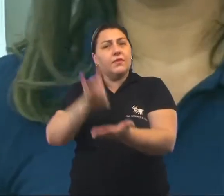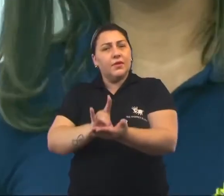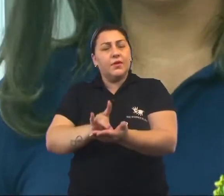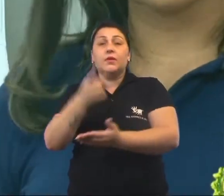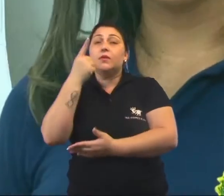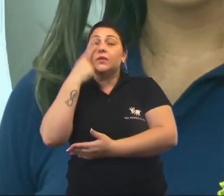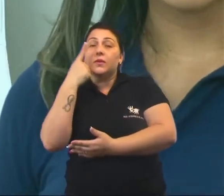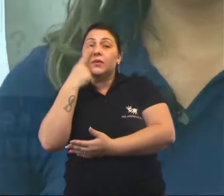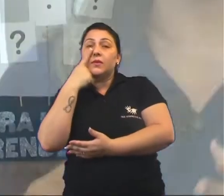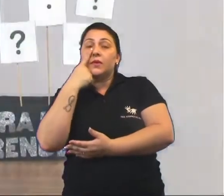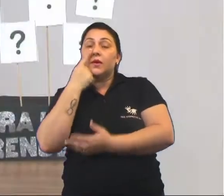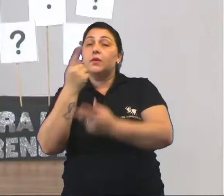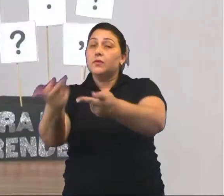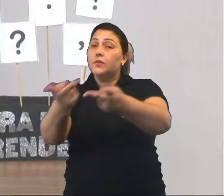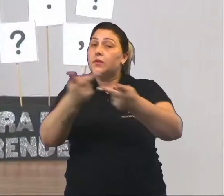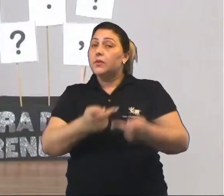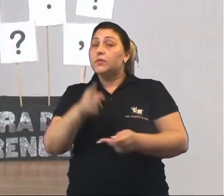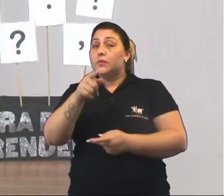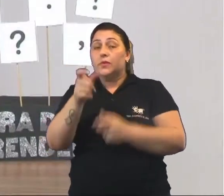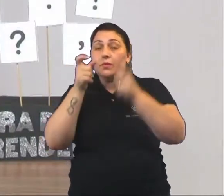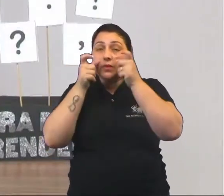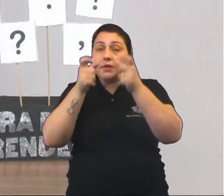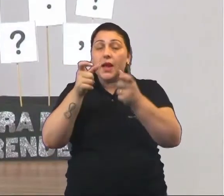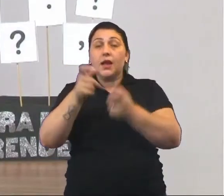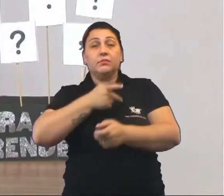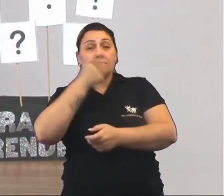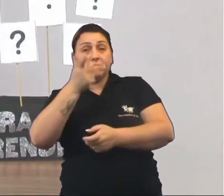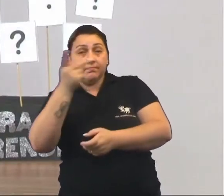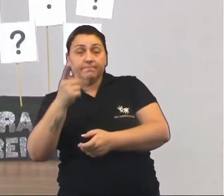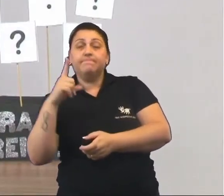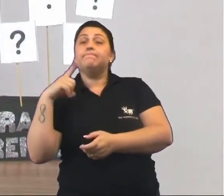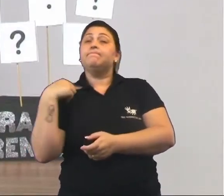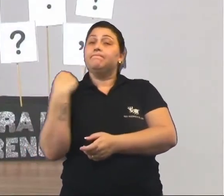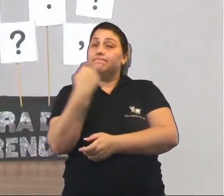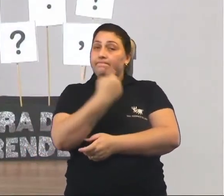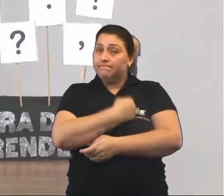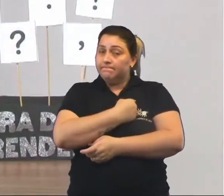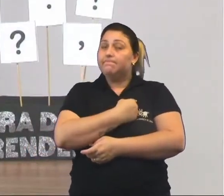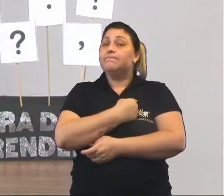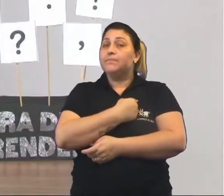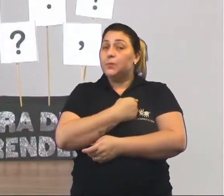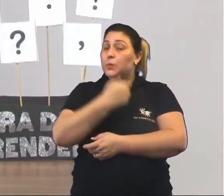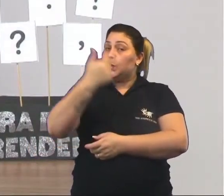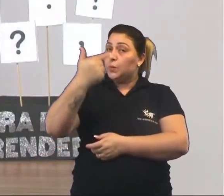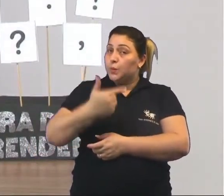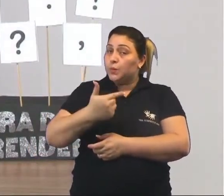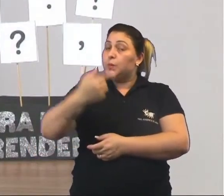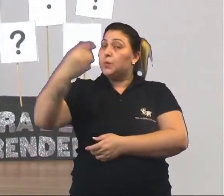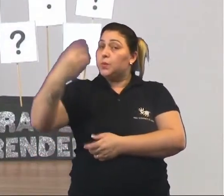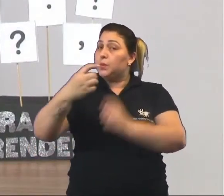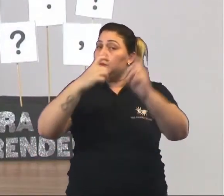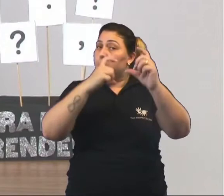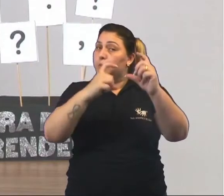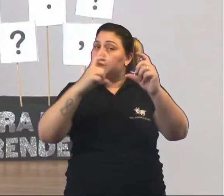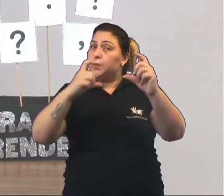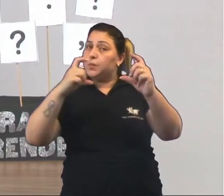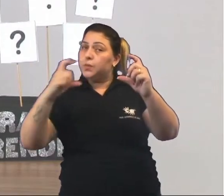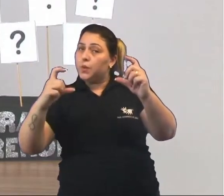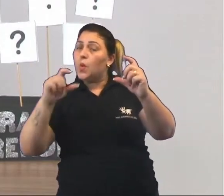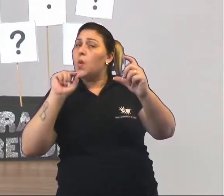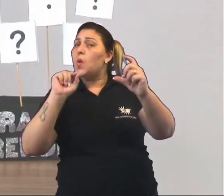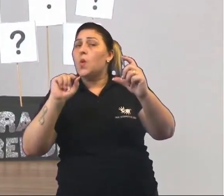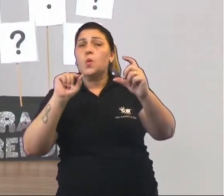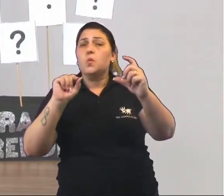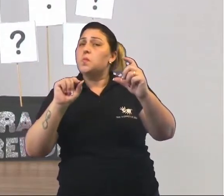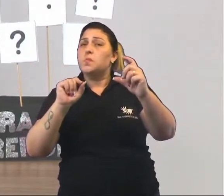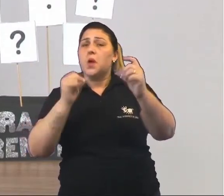eu quero convidar você para observar as falas que nós temos aqui no segundo e no terceiro quadrinho. O que